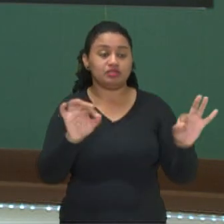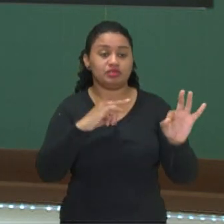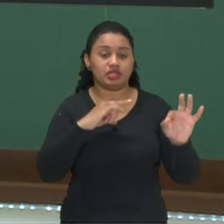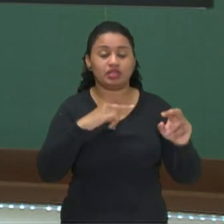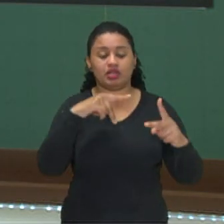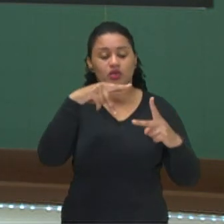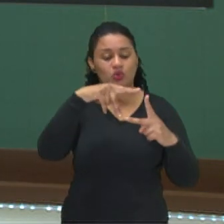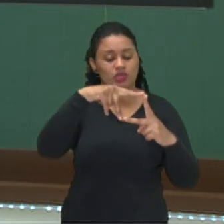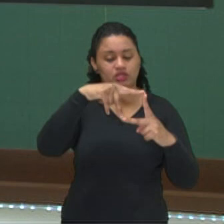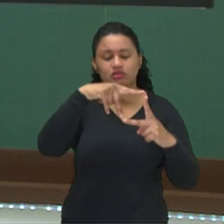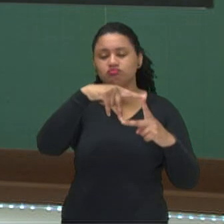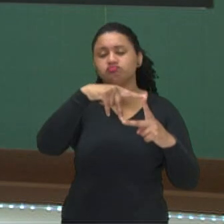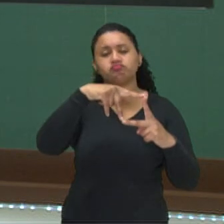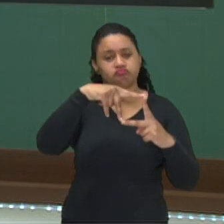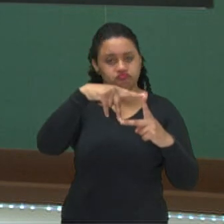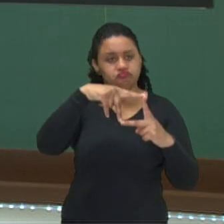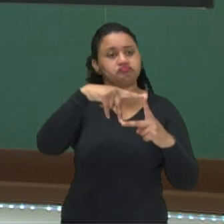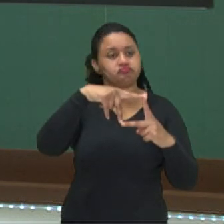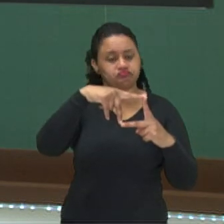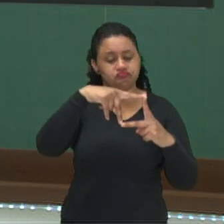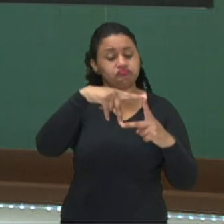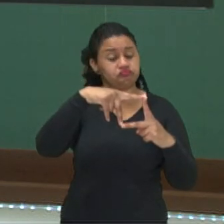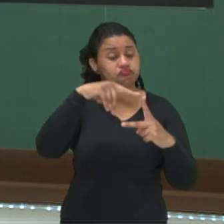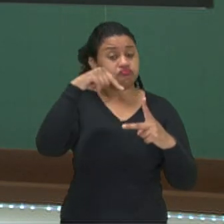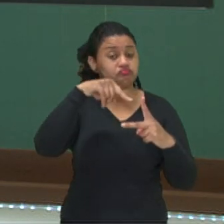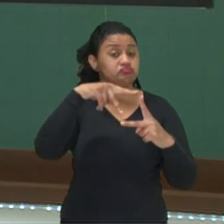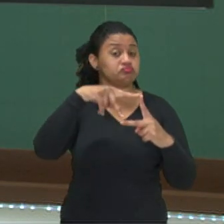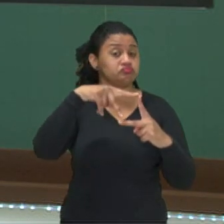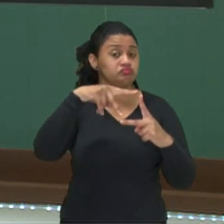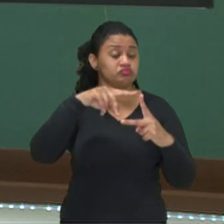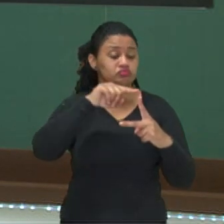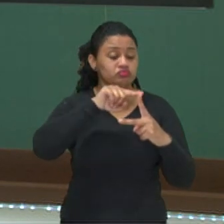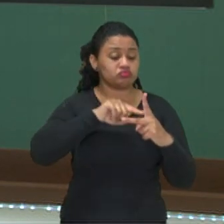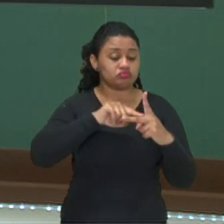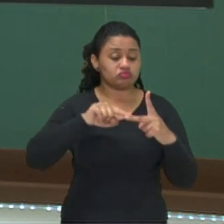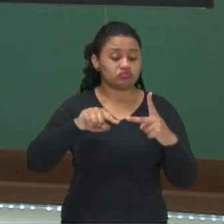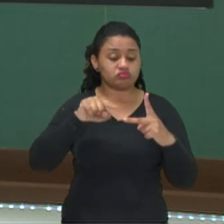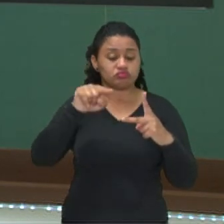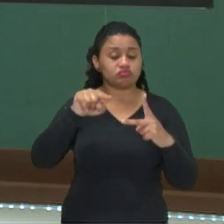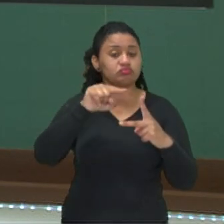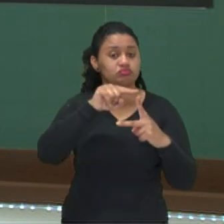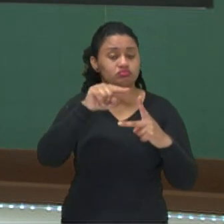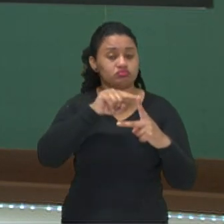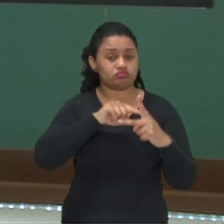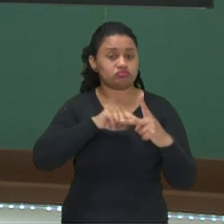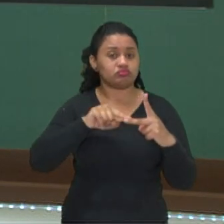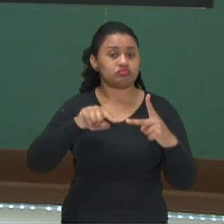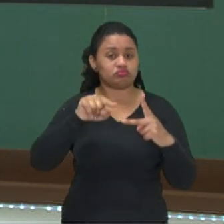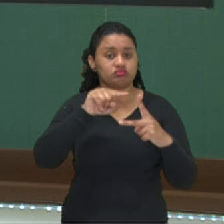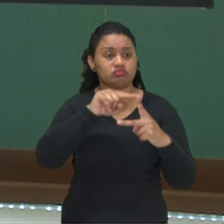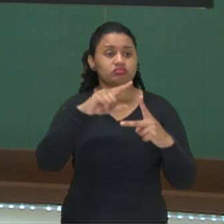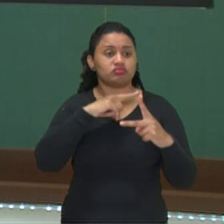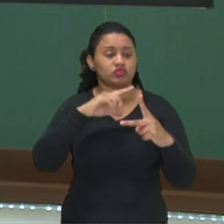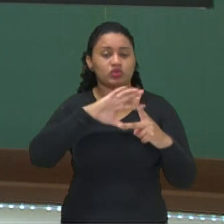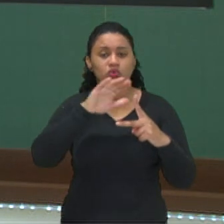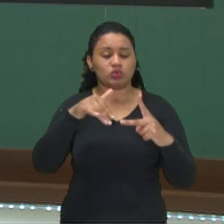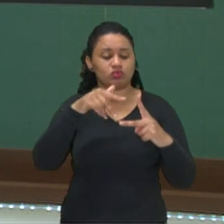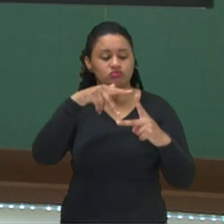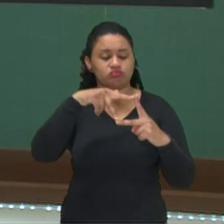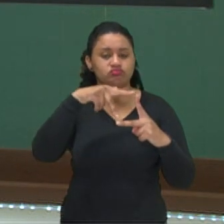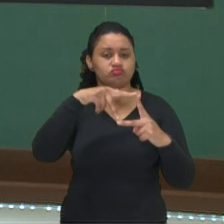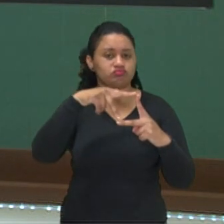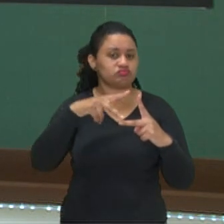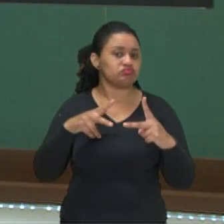quadrado, não é verdade? O quadrado, nós temos todos os lados dele, né? Todos os seus